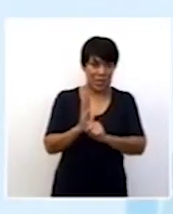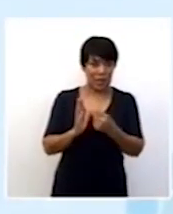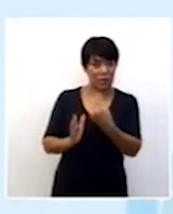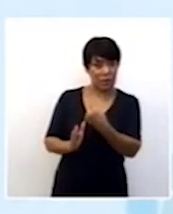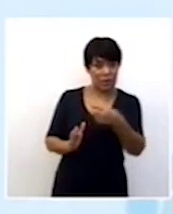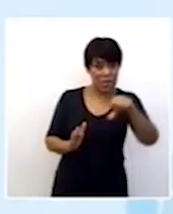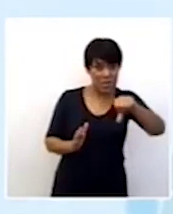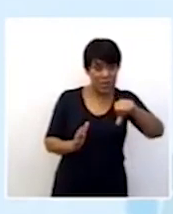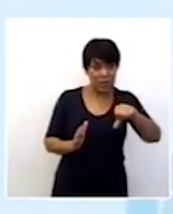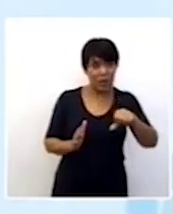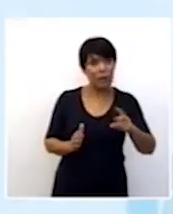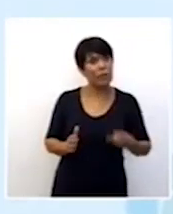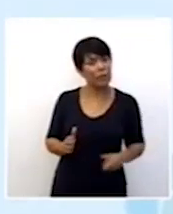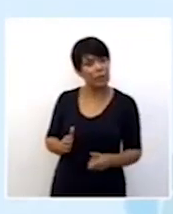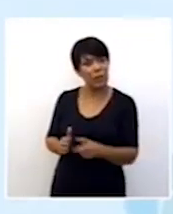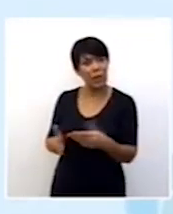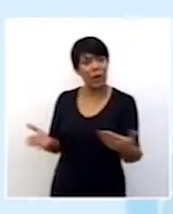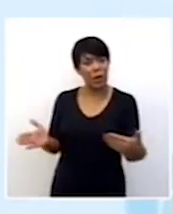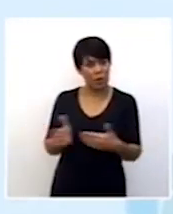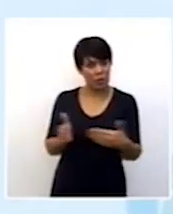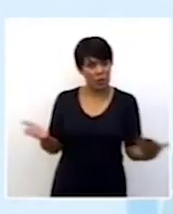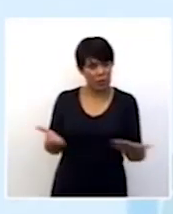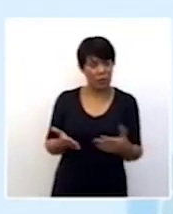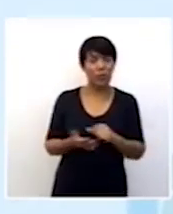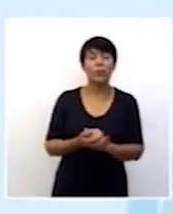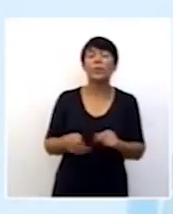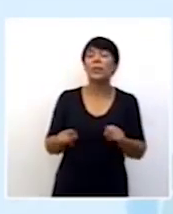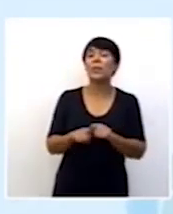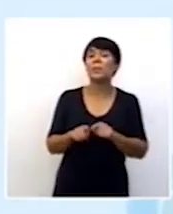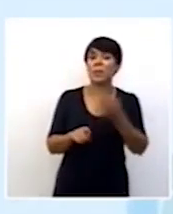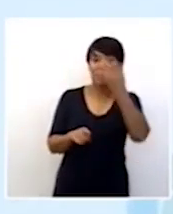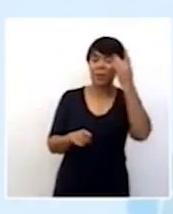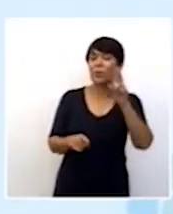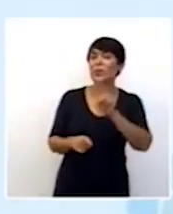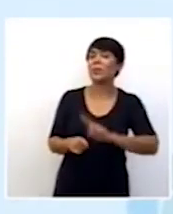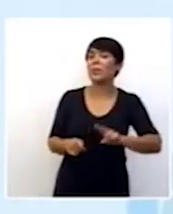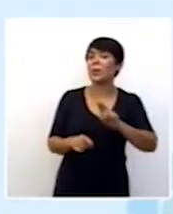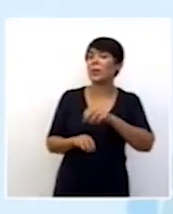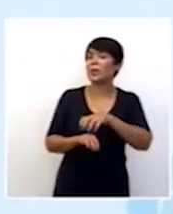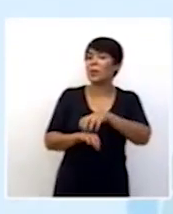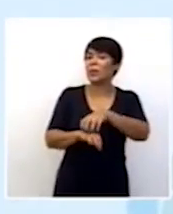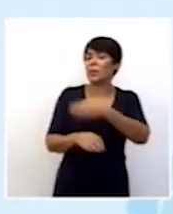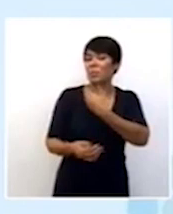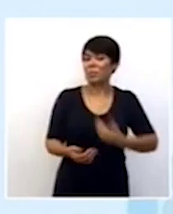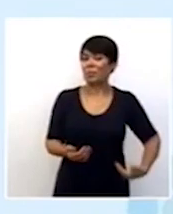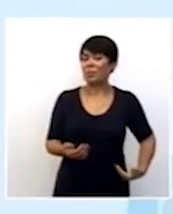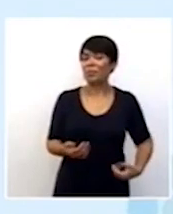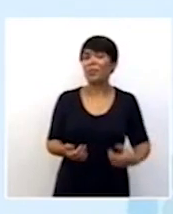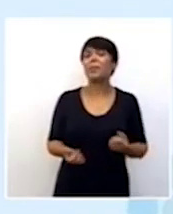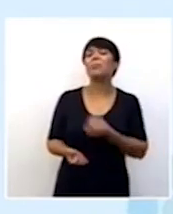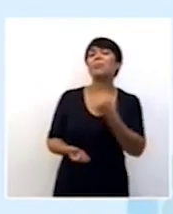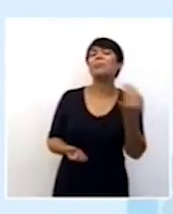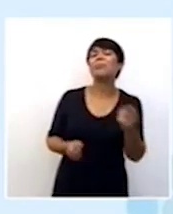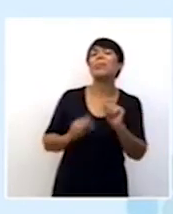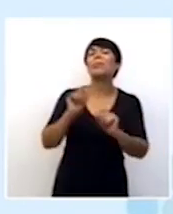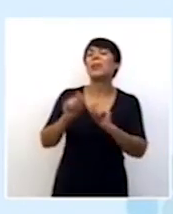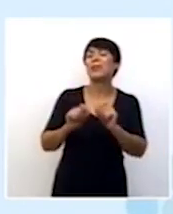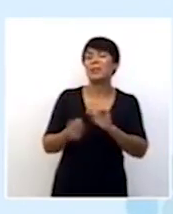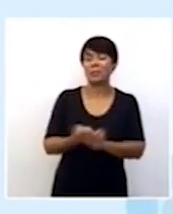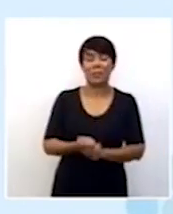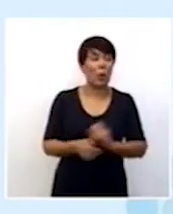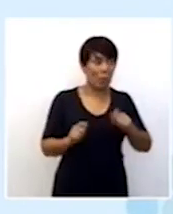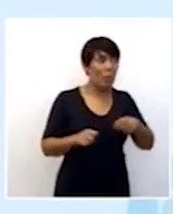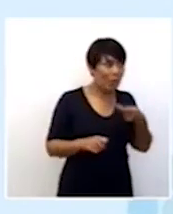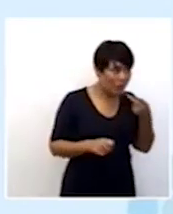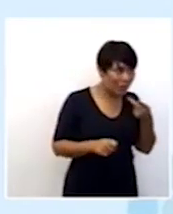persistem até os dias atuais, entre aqueles que utilizam transporte público. Quais são eles? Que a gente acabou de falar.